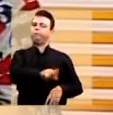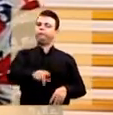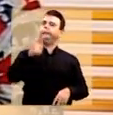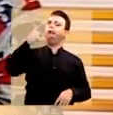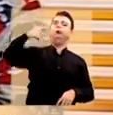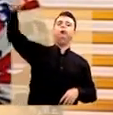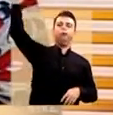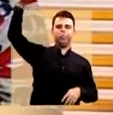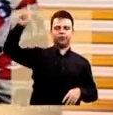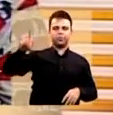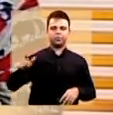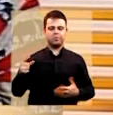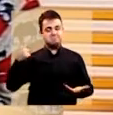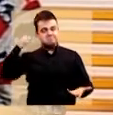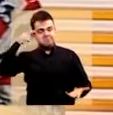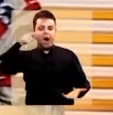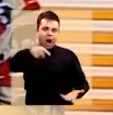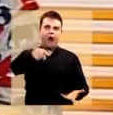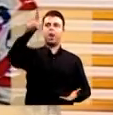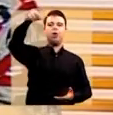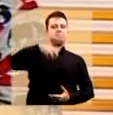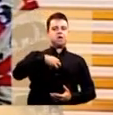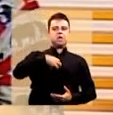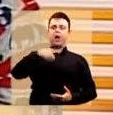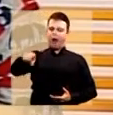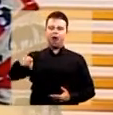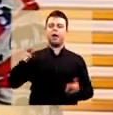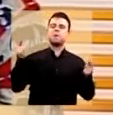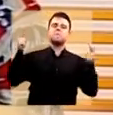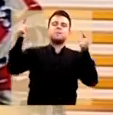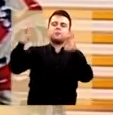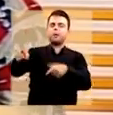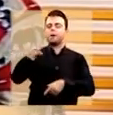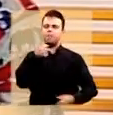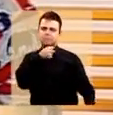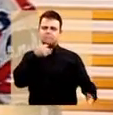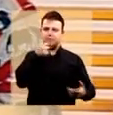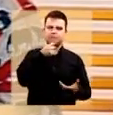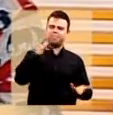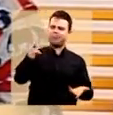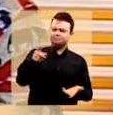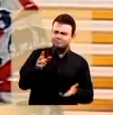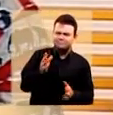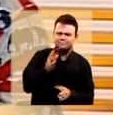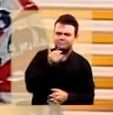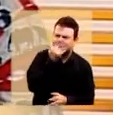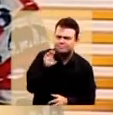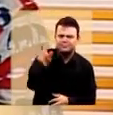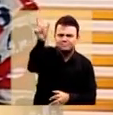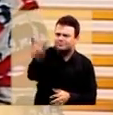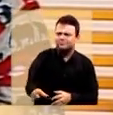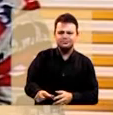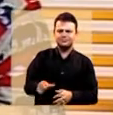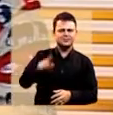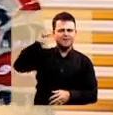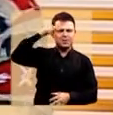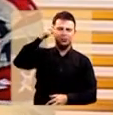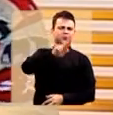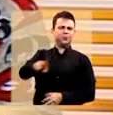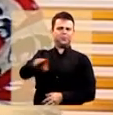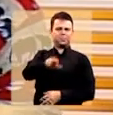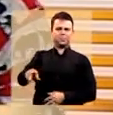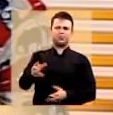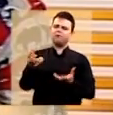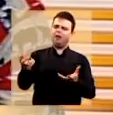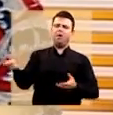chega com o rei da música baiana, a rainha da música baiana. Nossa. Ela é negra? Ela não é negra. Por quê? Porque eu quero toda